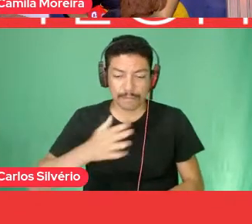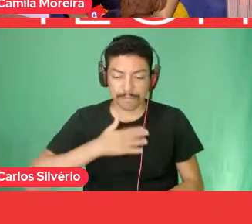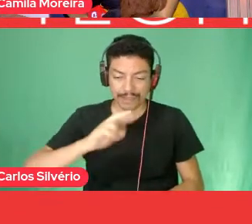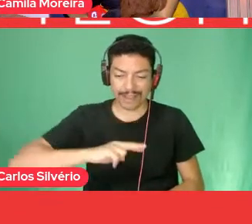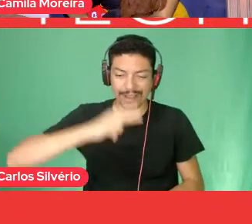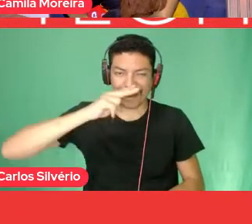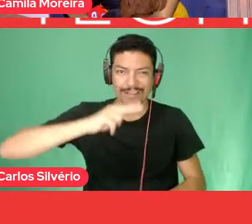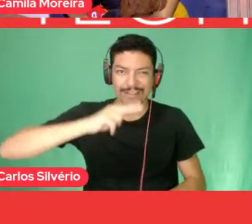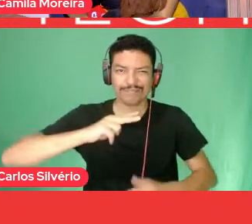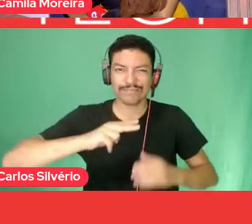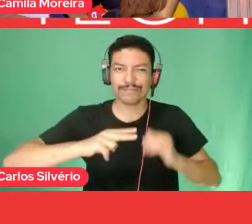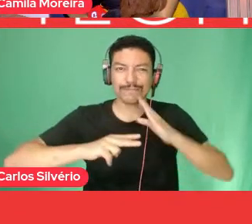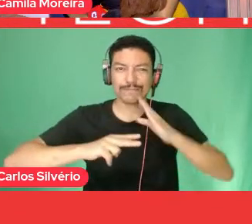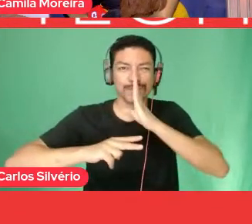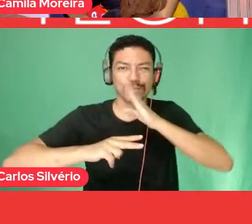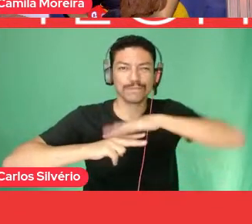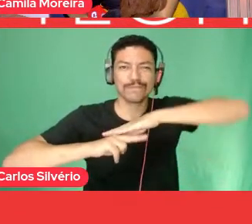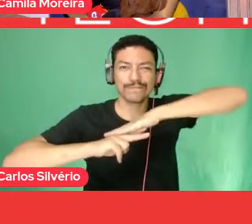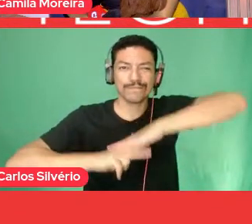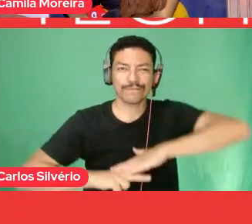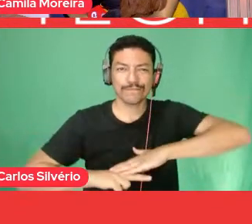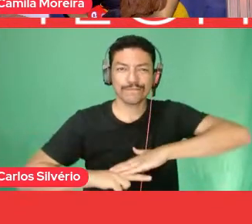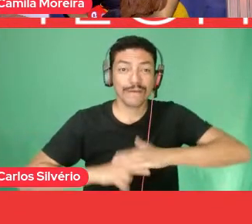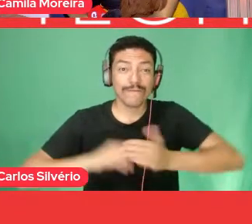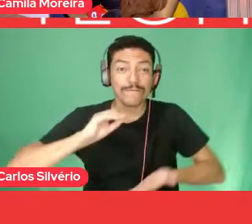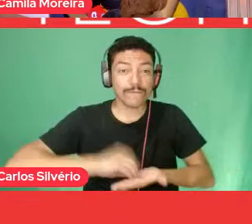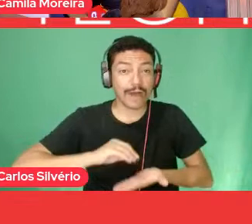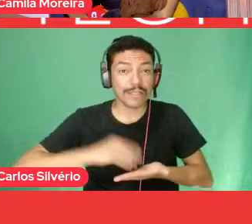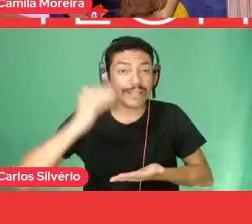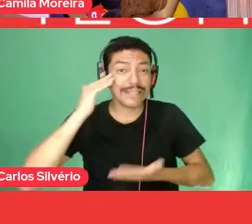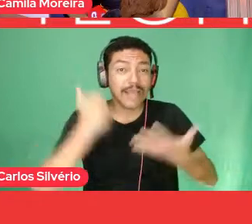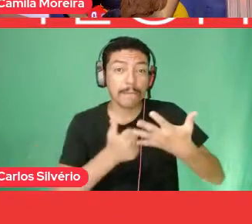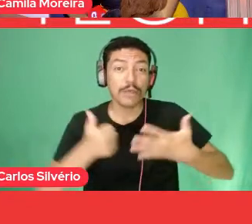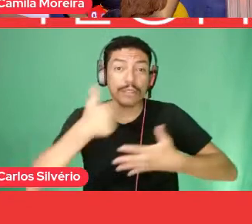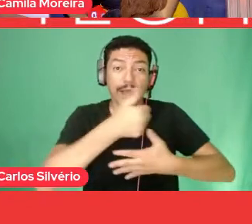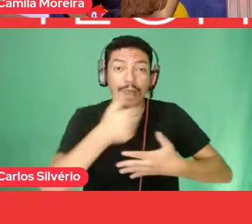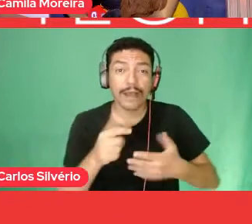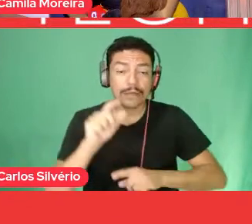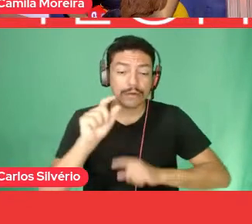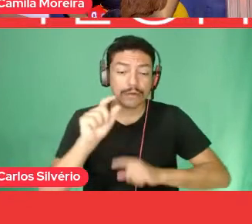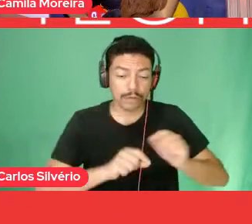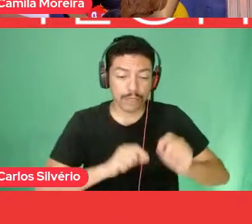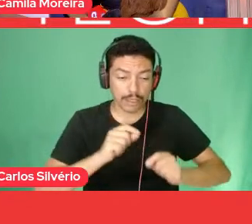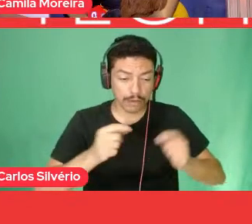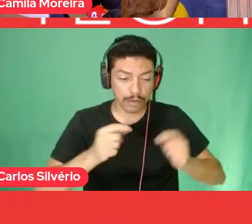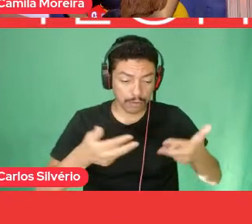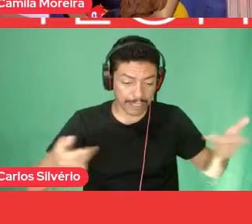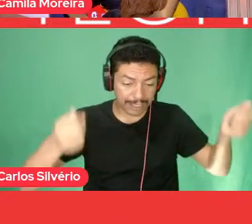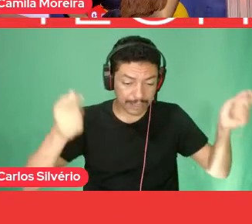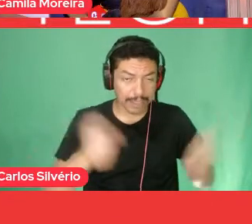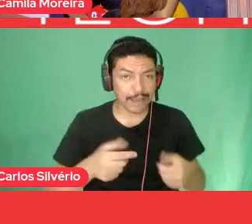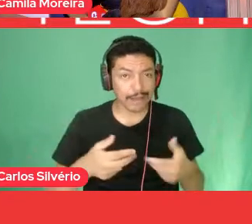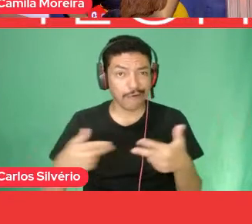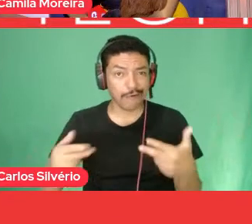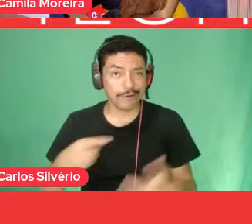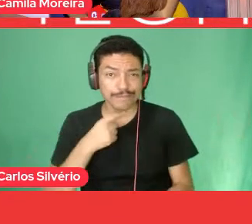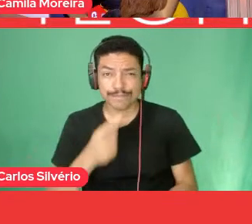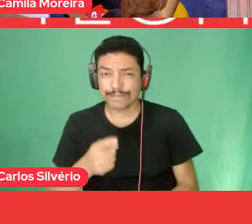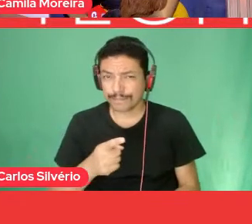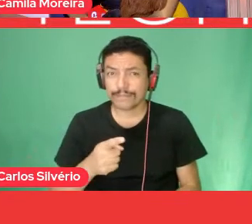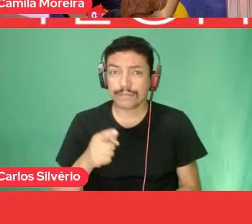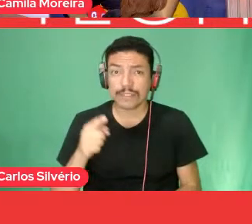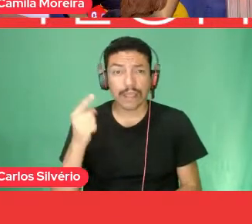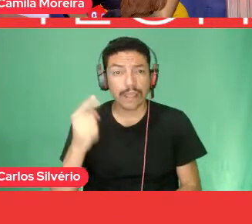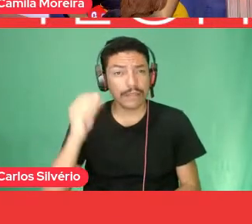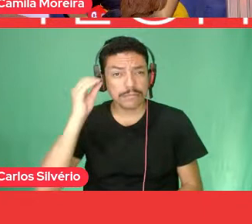não entender as prioridades e entender o que dá, o que não dá, e com esse conhecimento, falando,